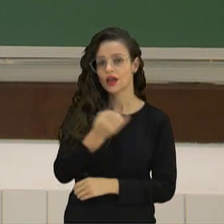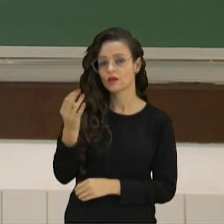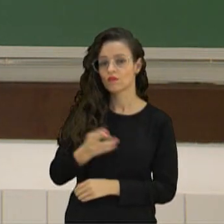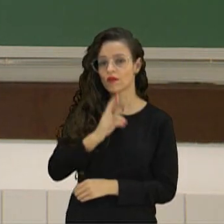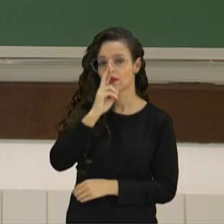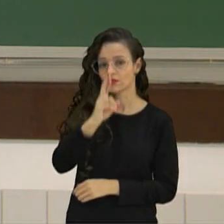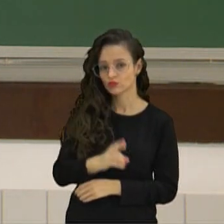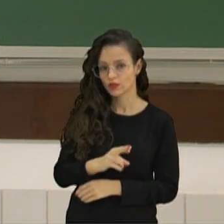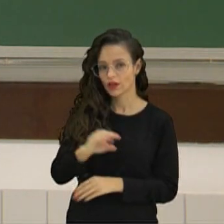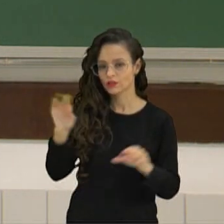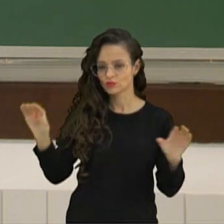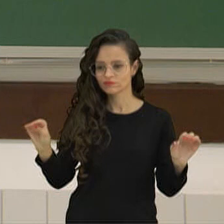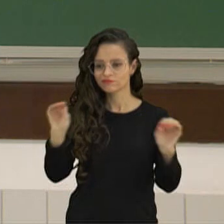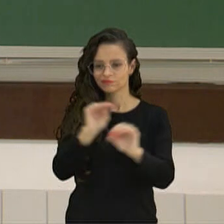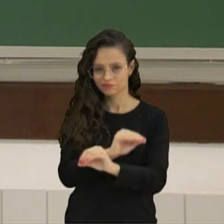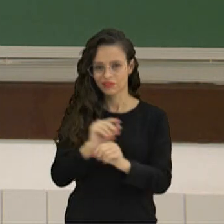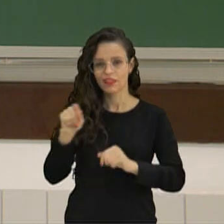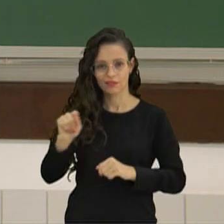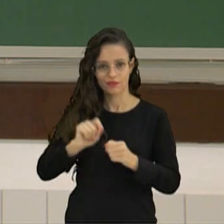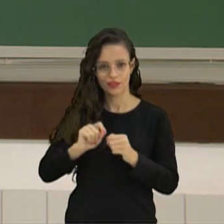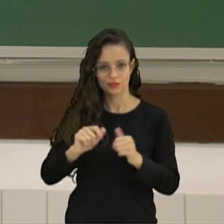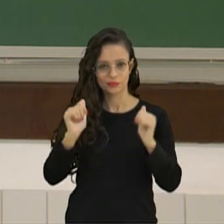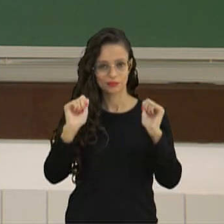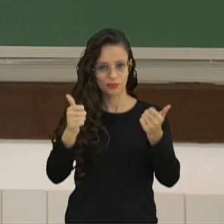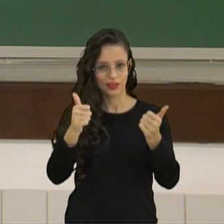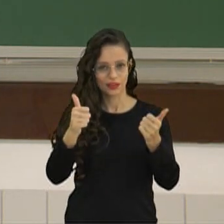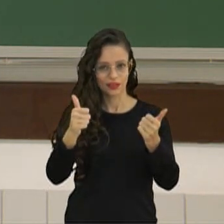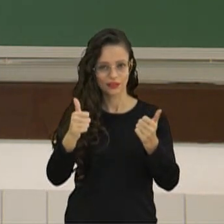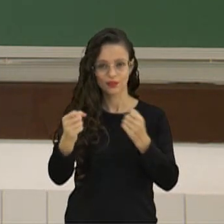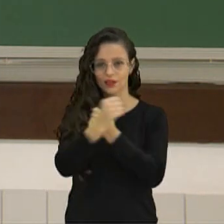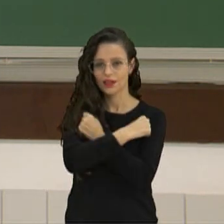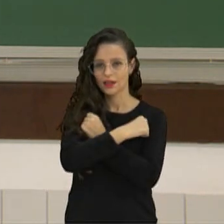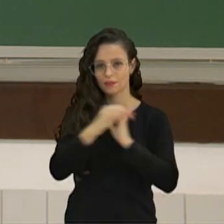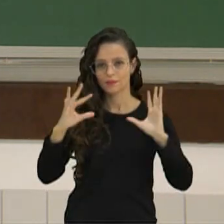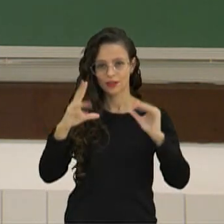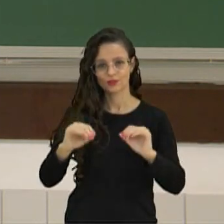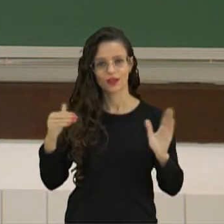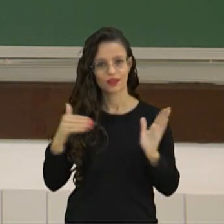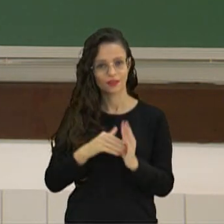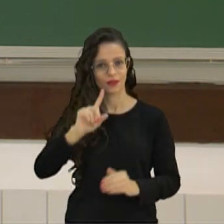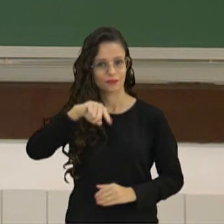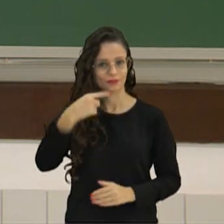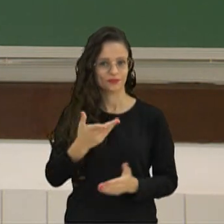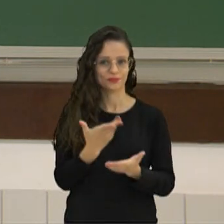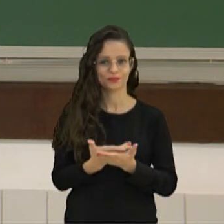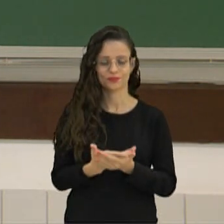resultados desse cruzamento que ele propôs. Beleza? Fica aqui um grande abraço, até a próxima aula.